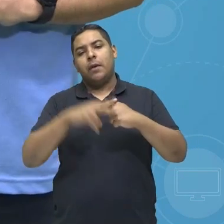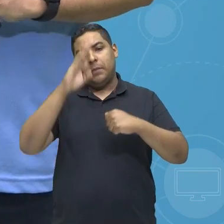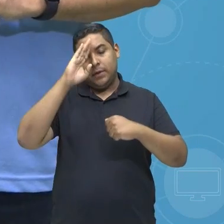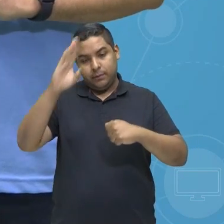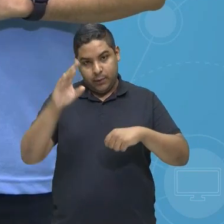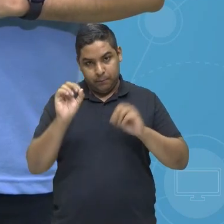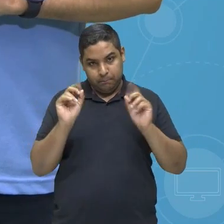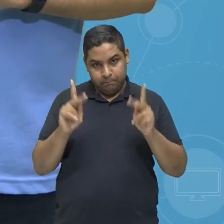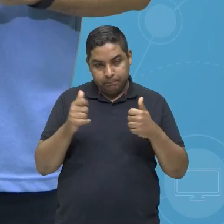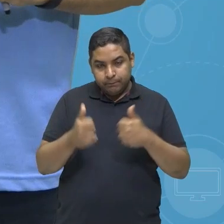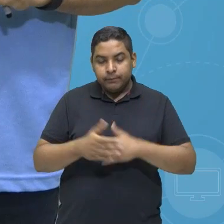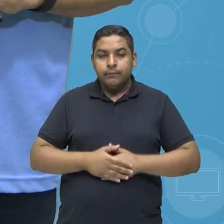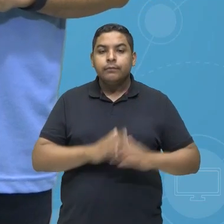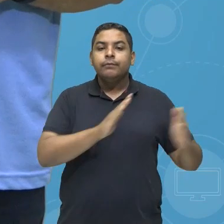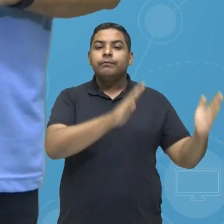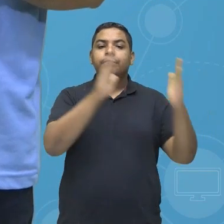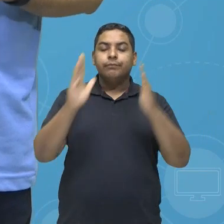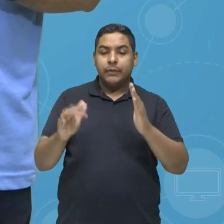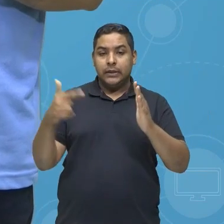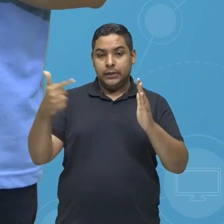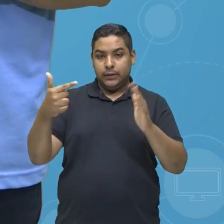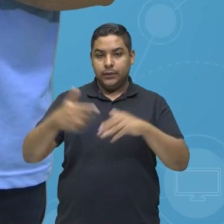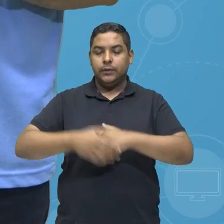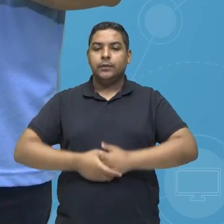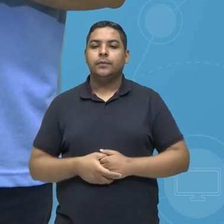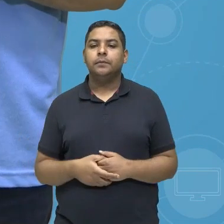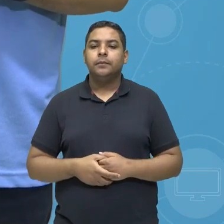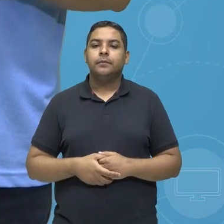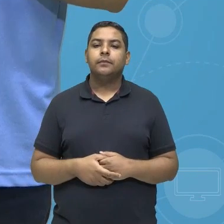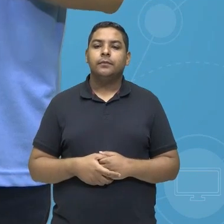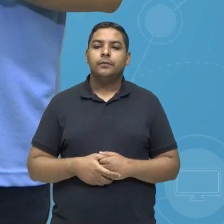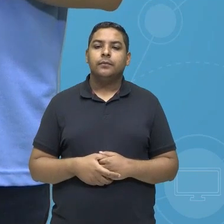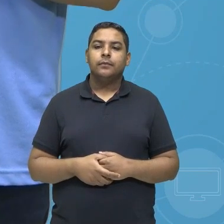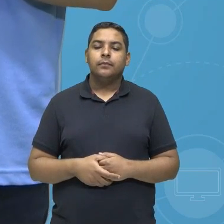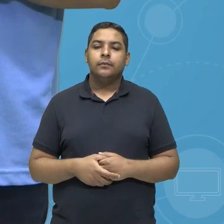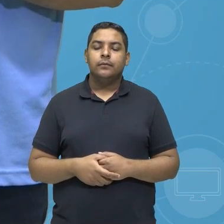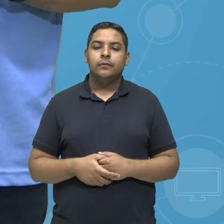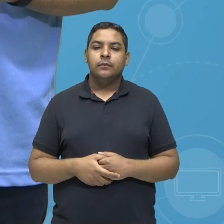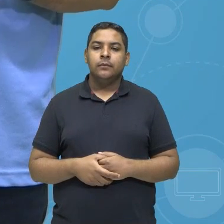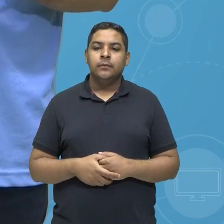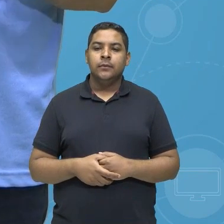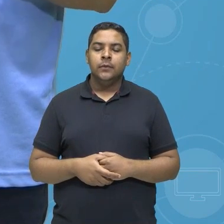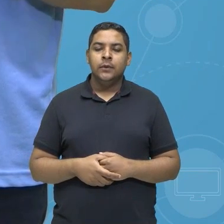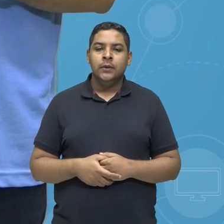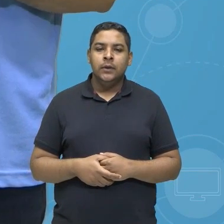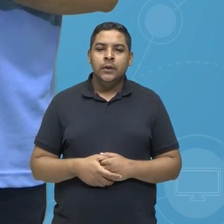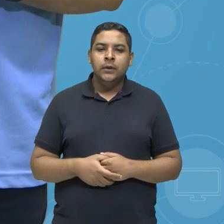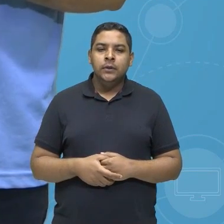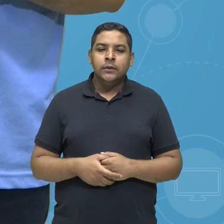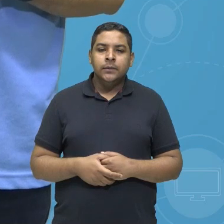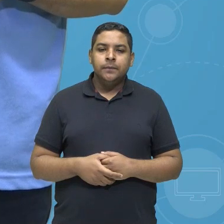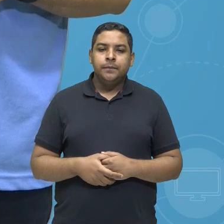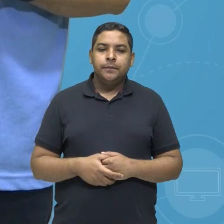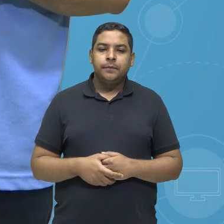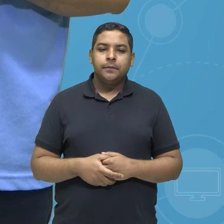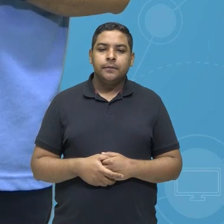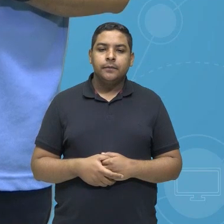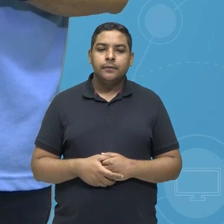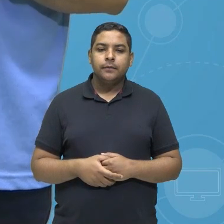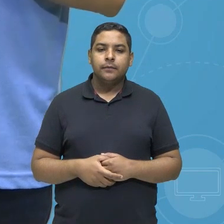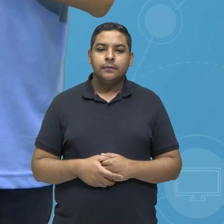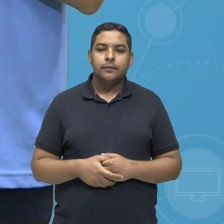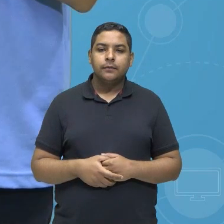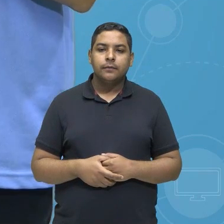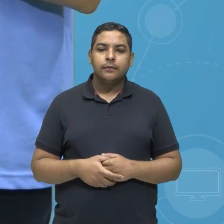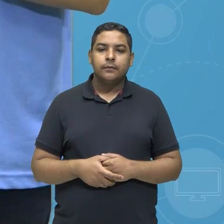ponto, né? Segundo, they don't follow the normal rules when conjugated with third person of